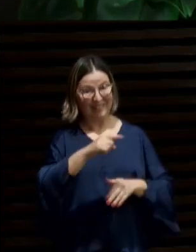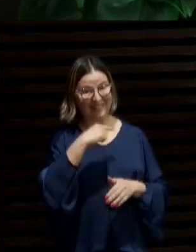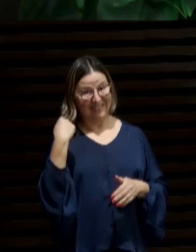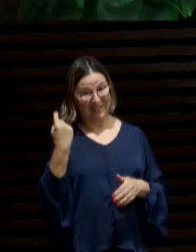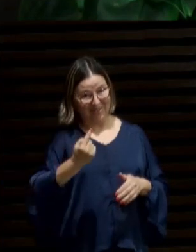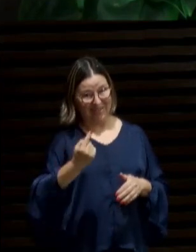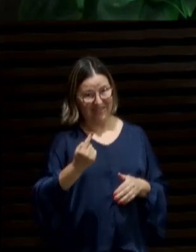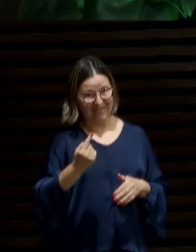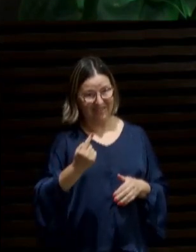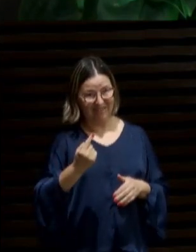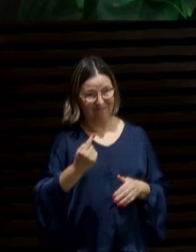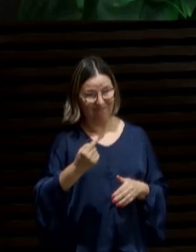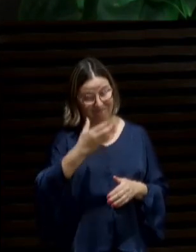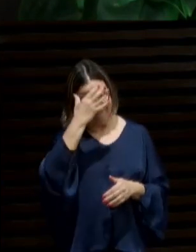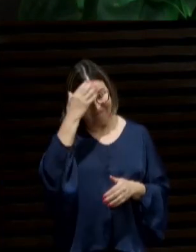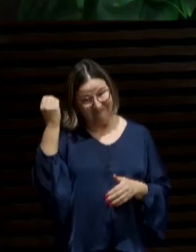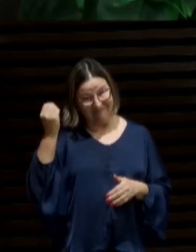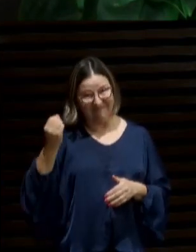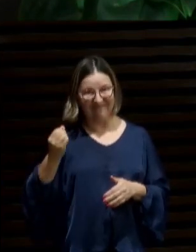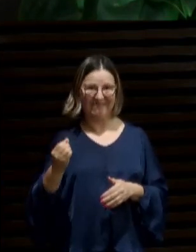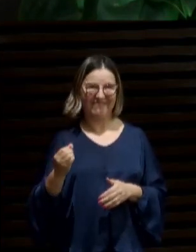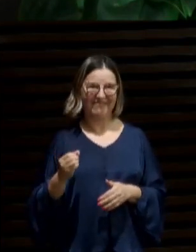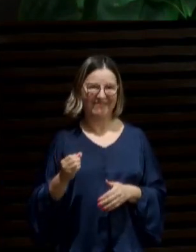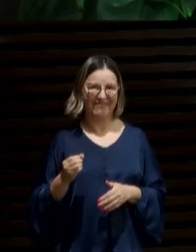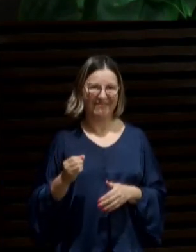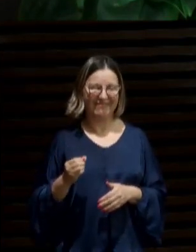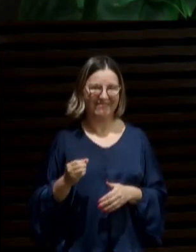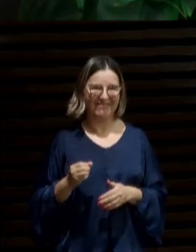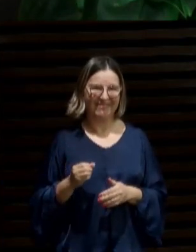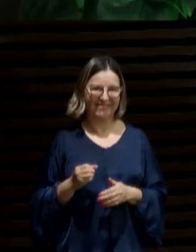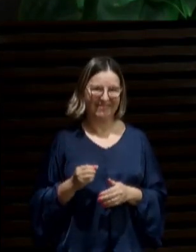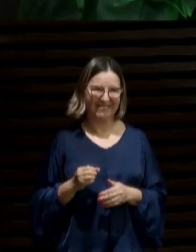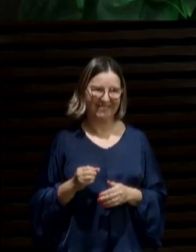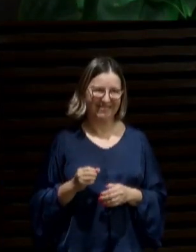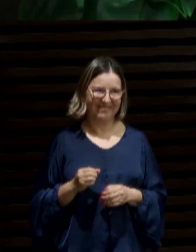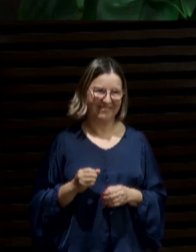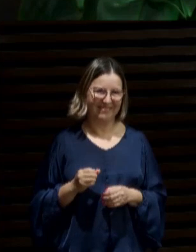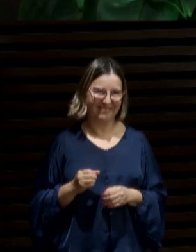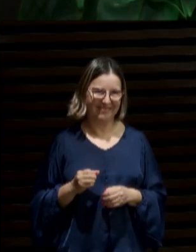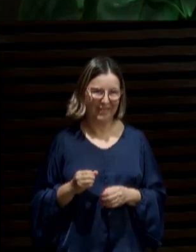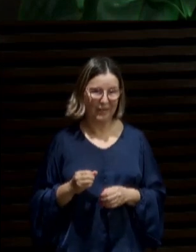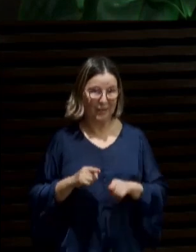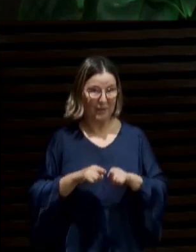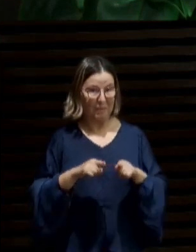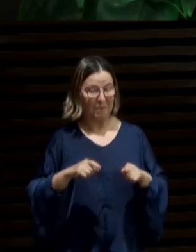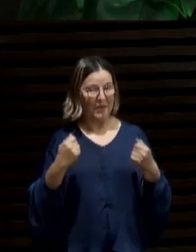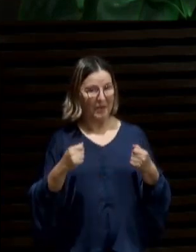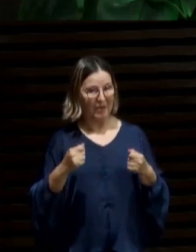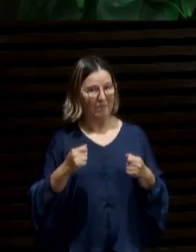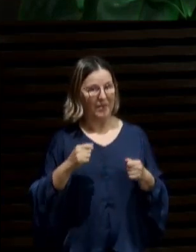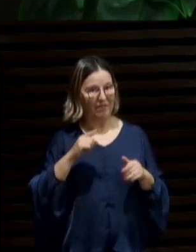se descuida e não é tempo mais para ficar descuidando, não.